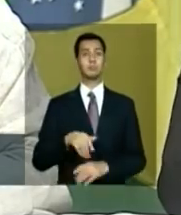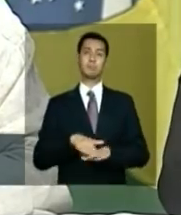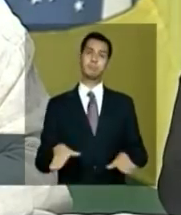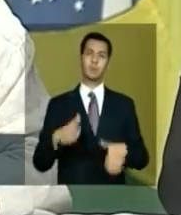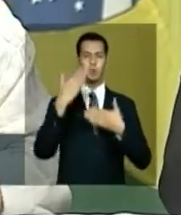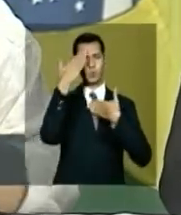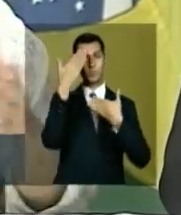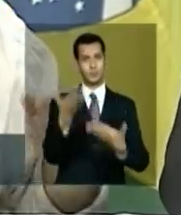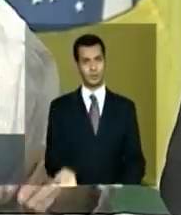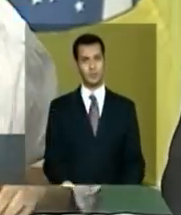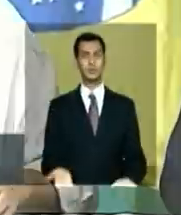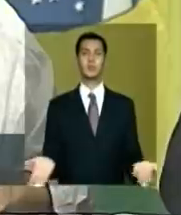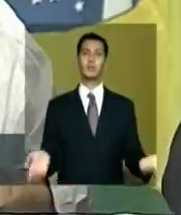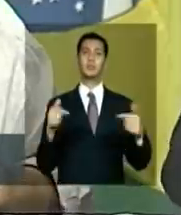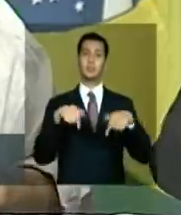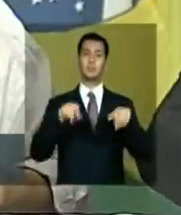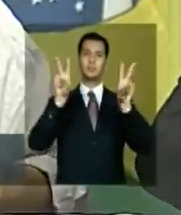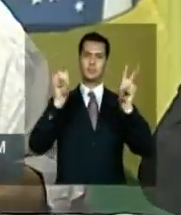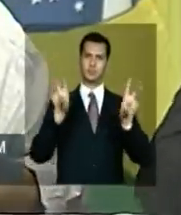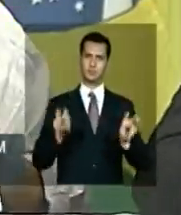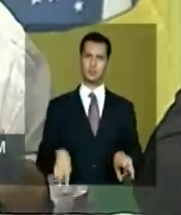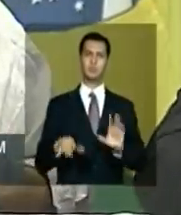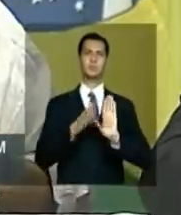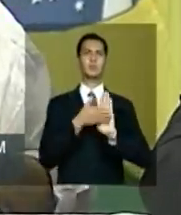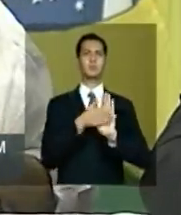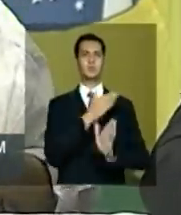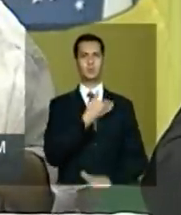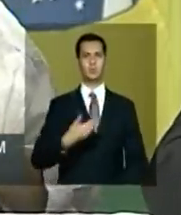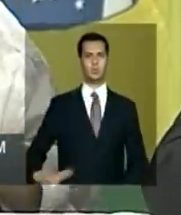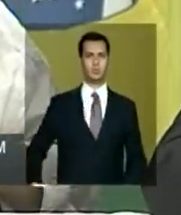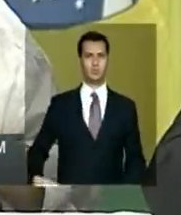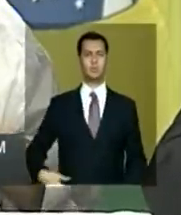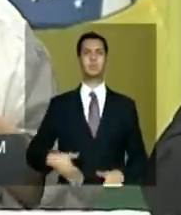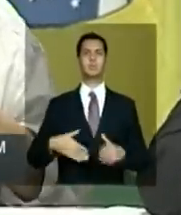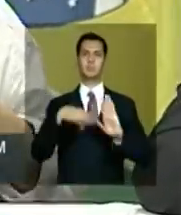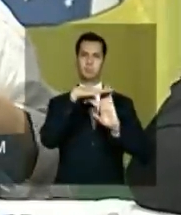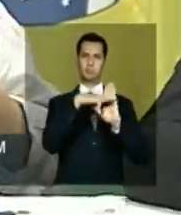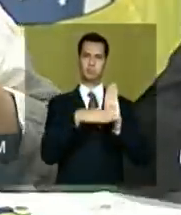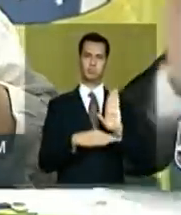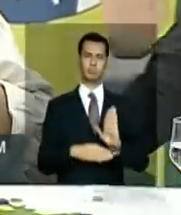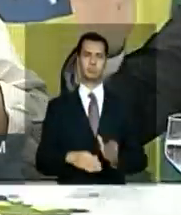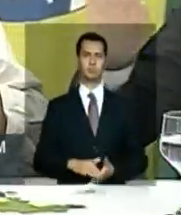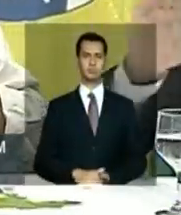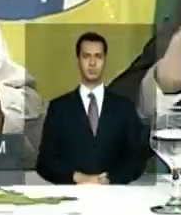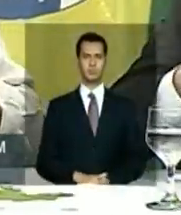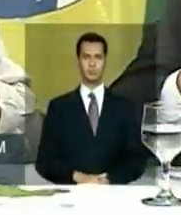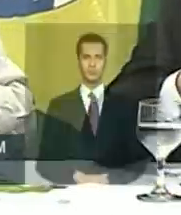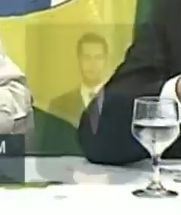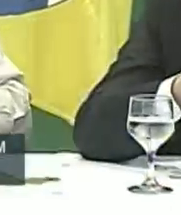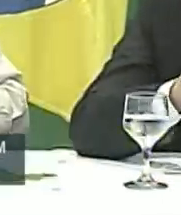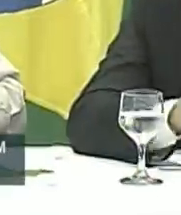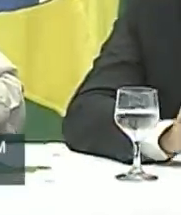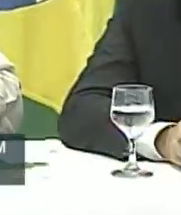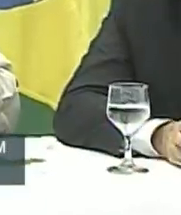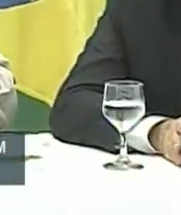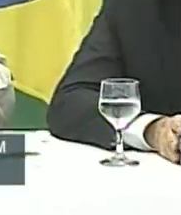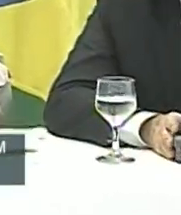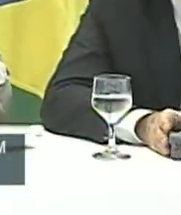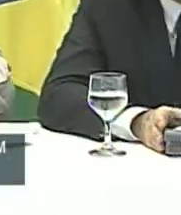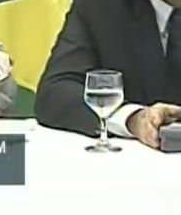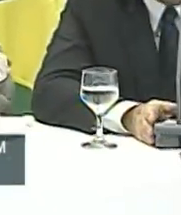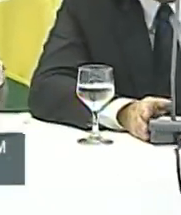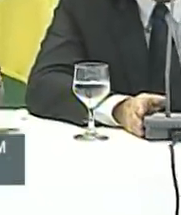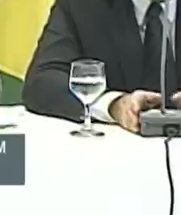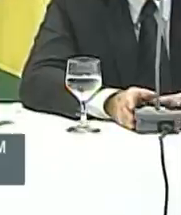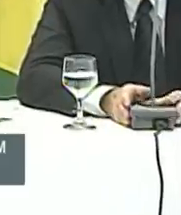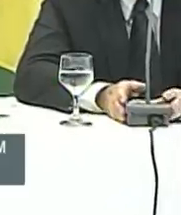muito obrigada Essas são as as questões a proposta do governo nas suas grandes linhas só um instantinho eu vou passar a palavra agora ao